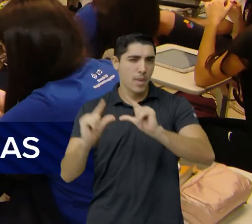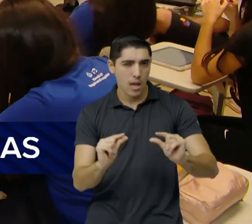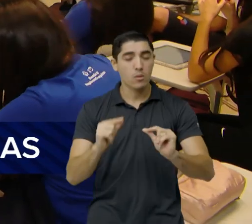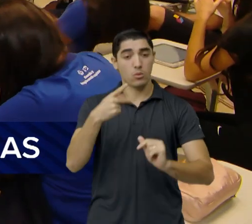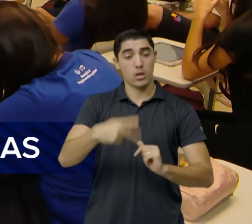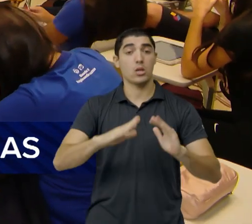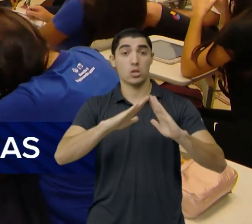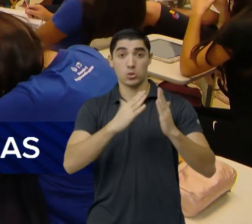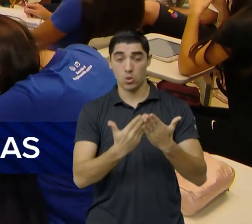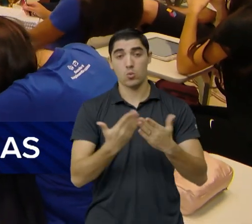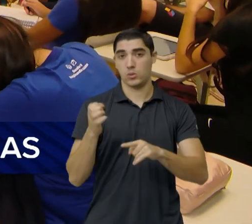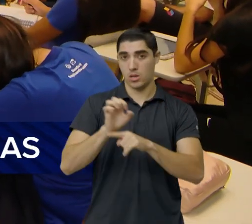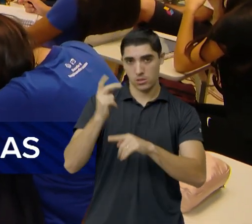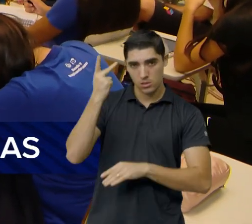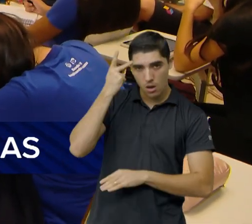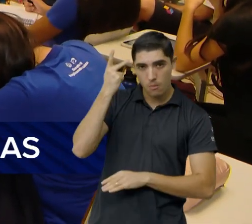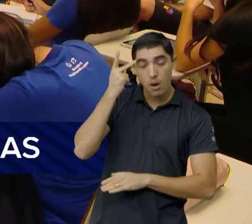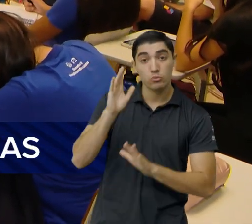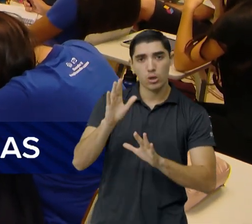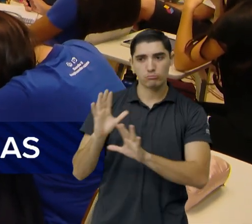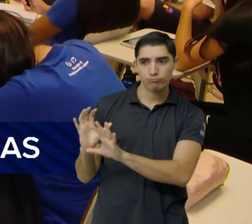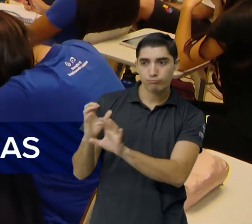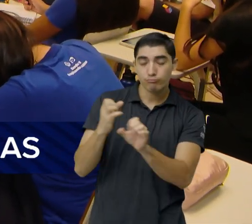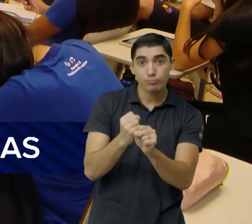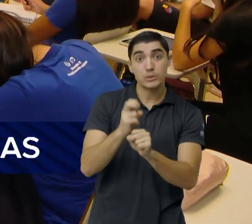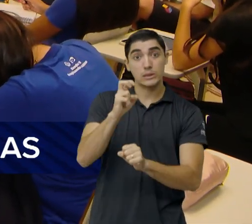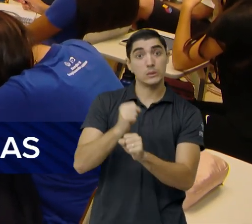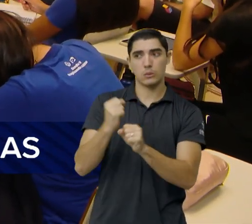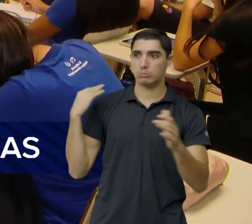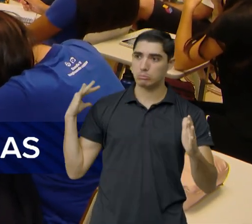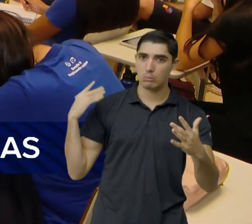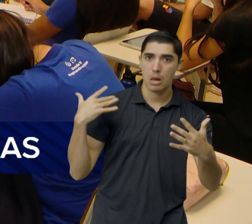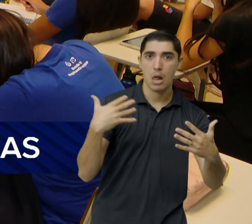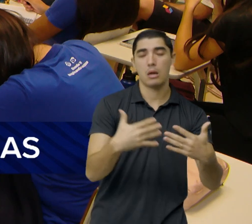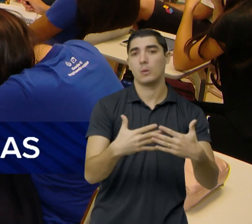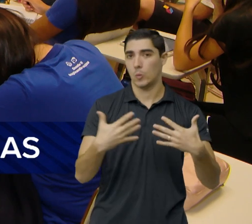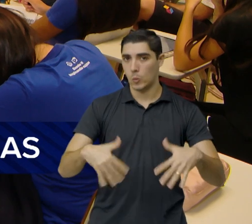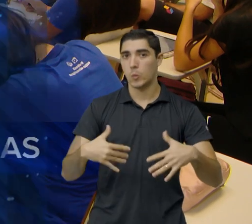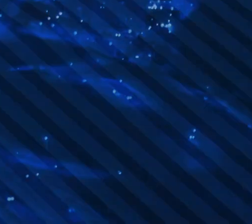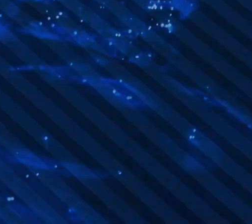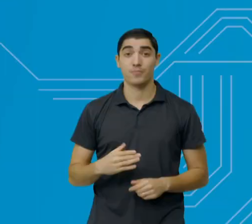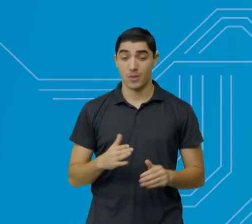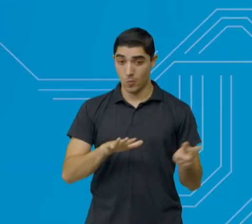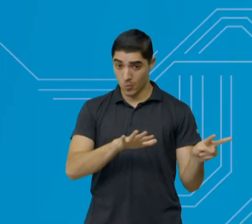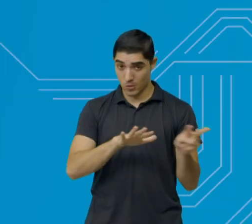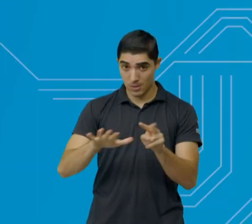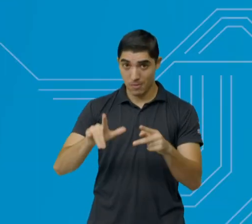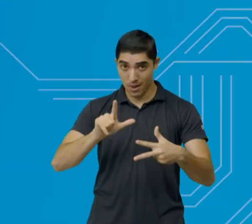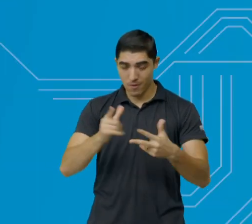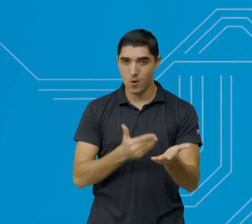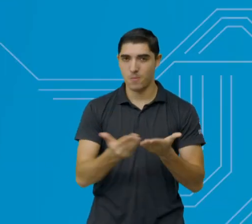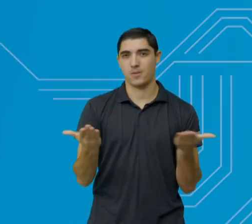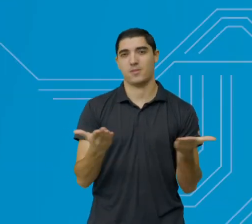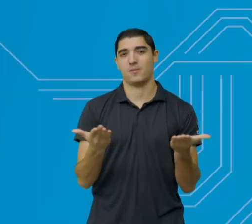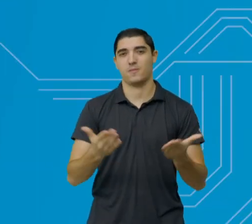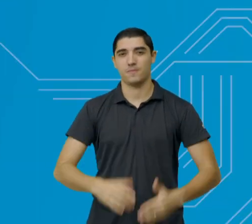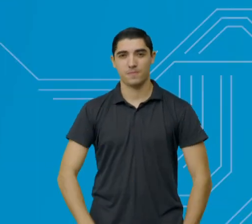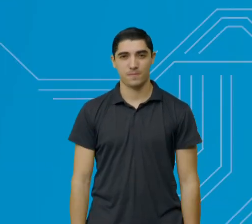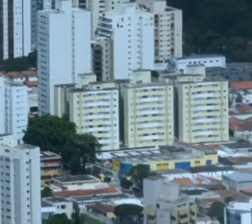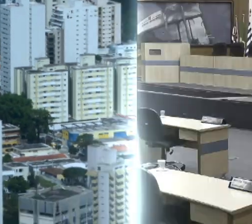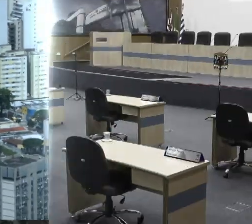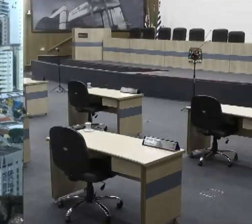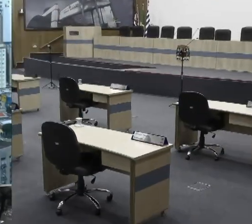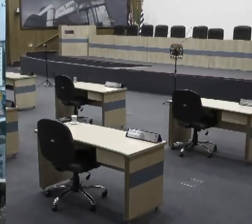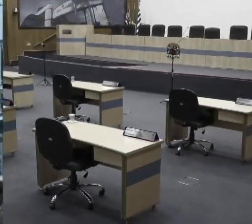ciências humanas em escolas do estado de São Paulo foi registrado nos últimos 5 anos. O Semana Legislativa está no